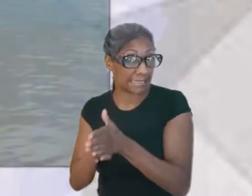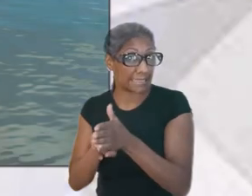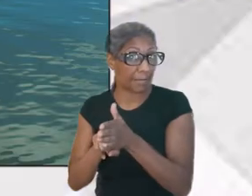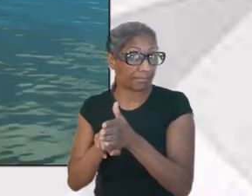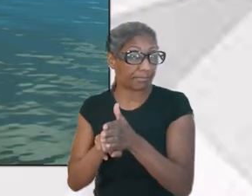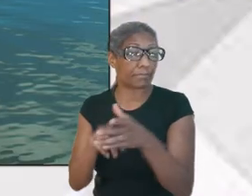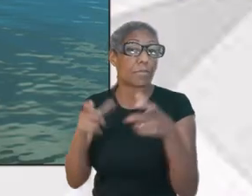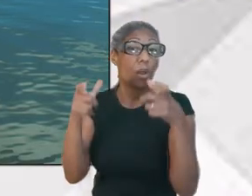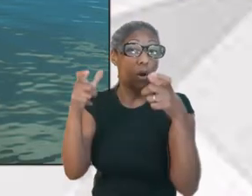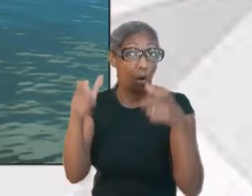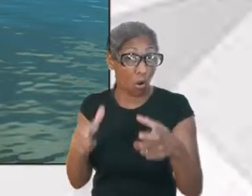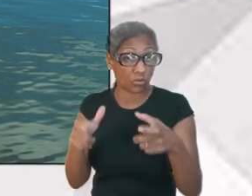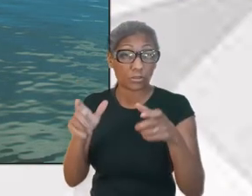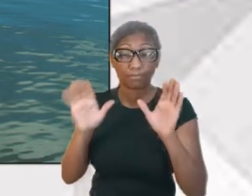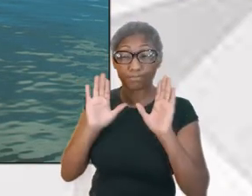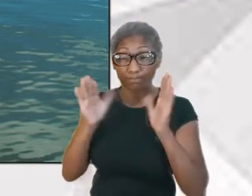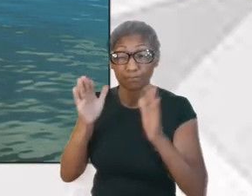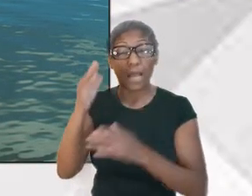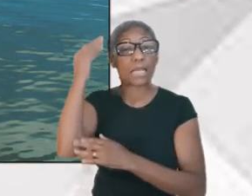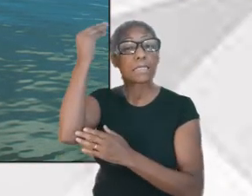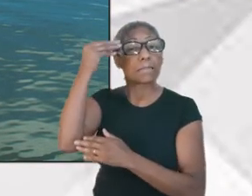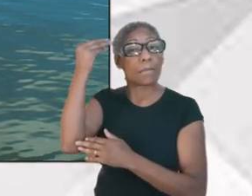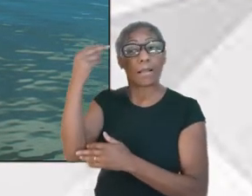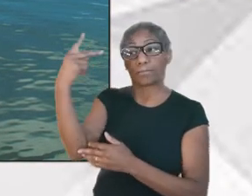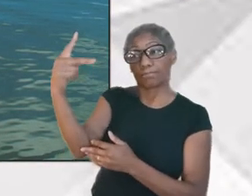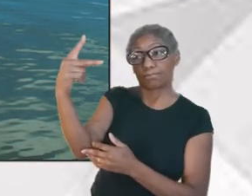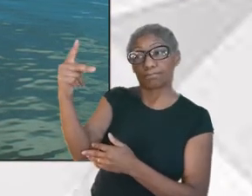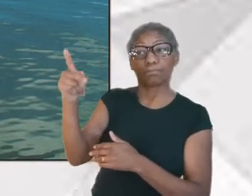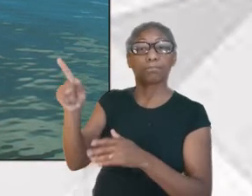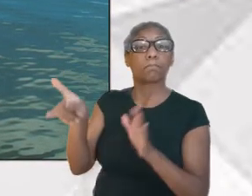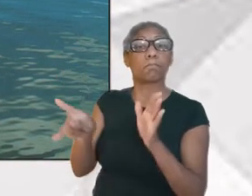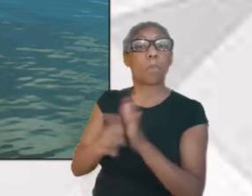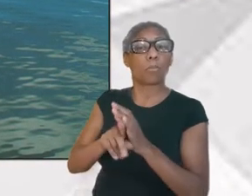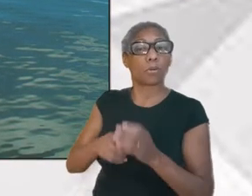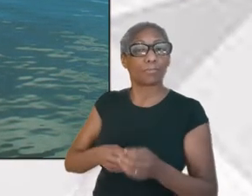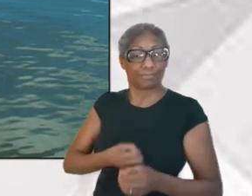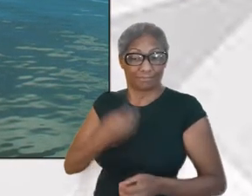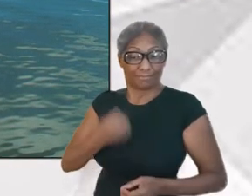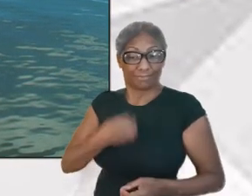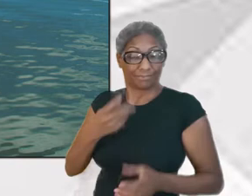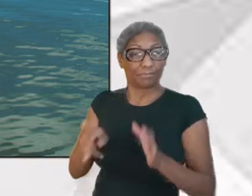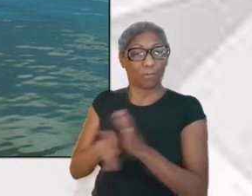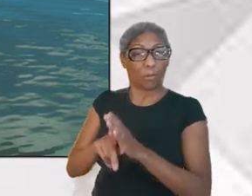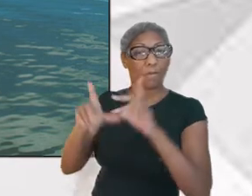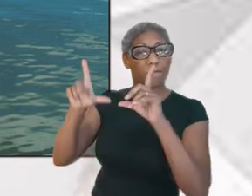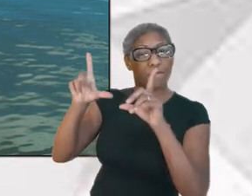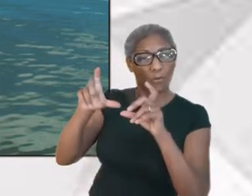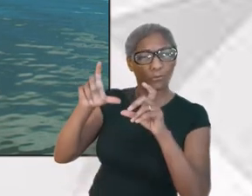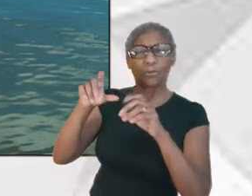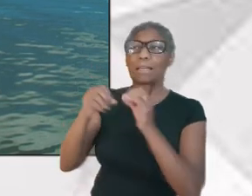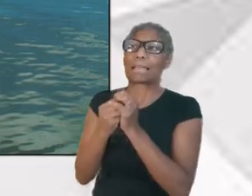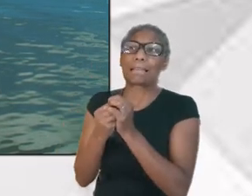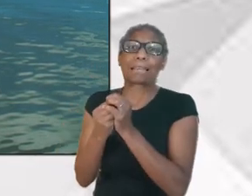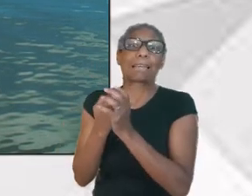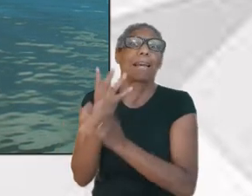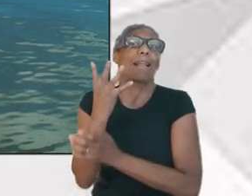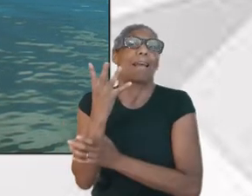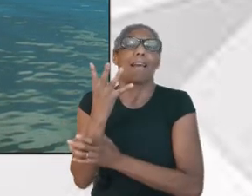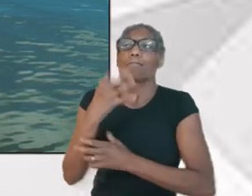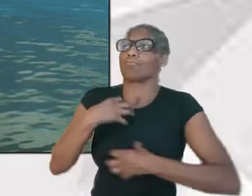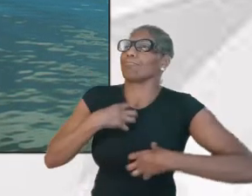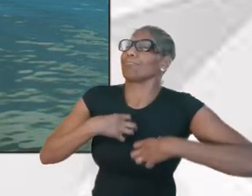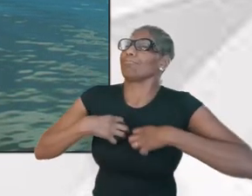onde se privilegia a experiência pessoal autoral do fotógrafo. é a fotografia criada a partir de um